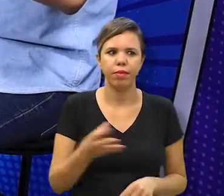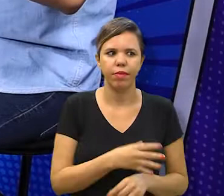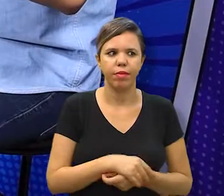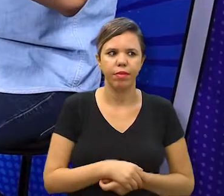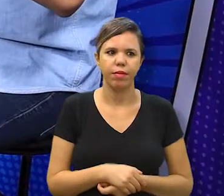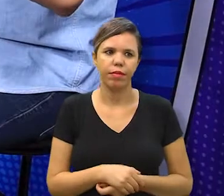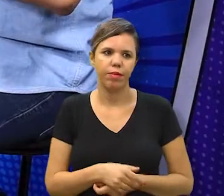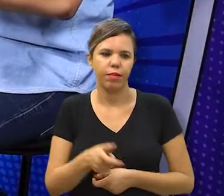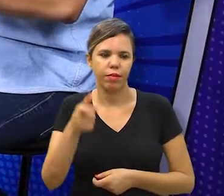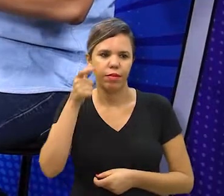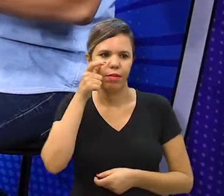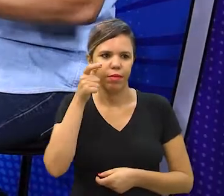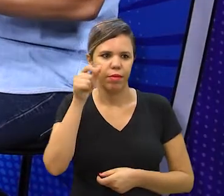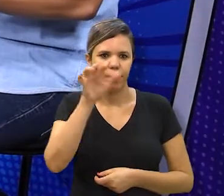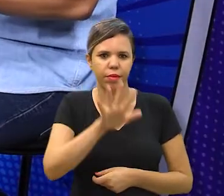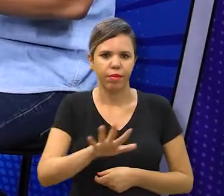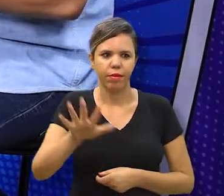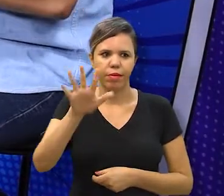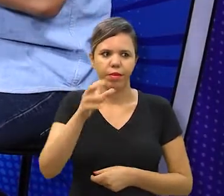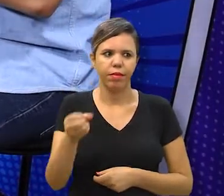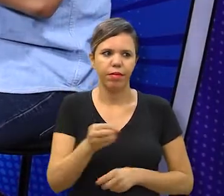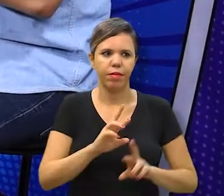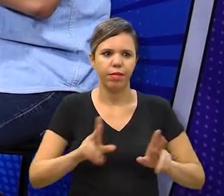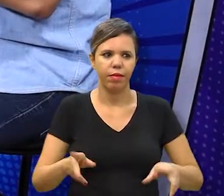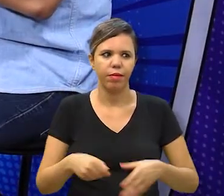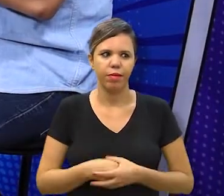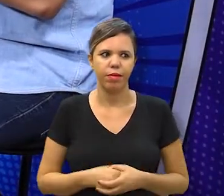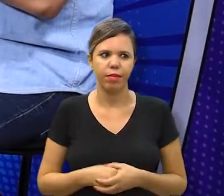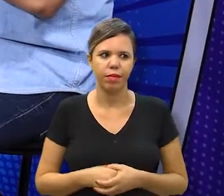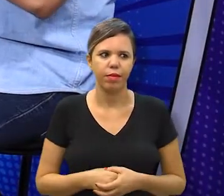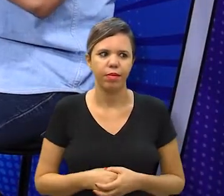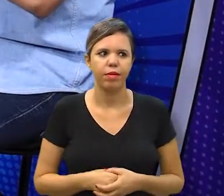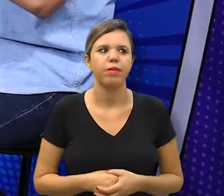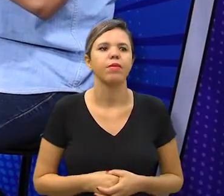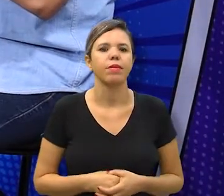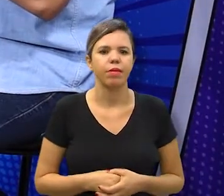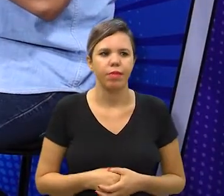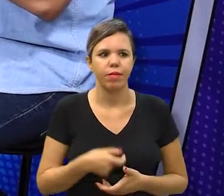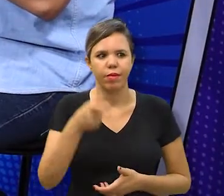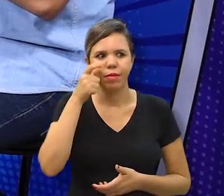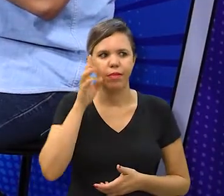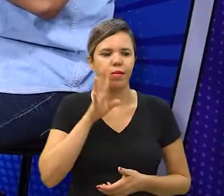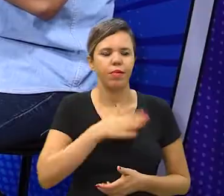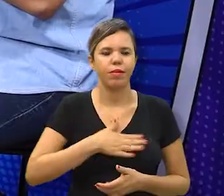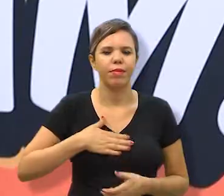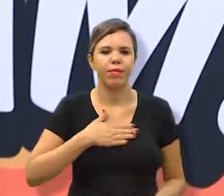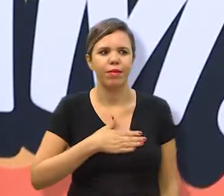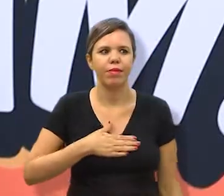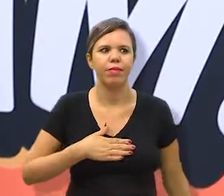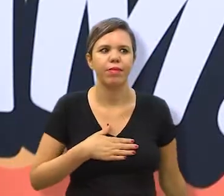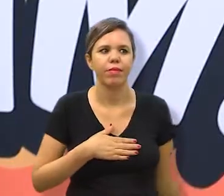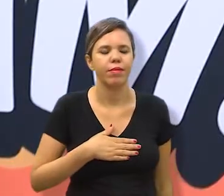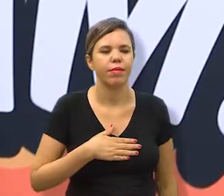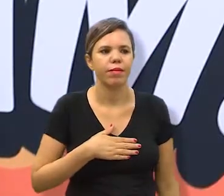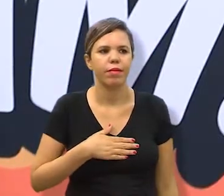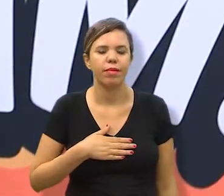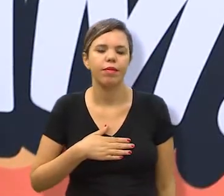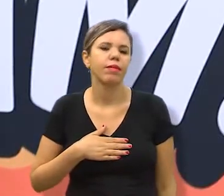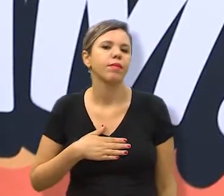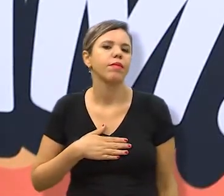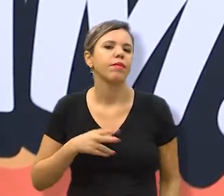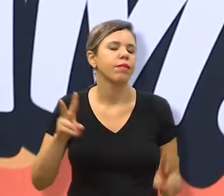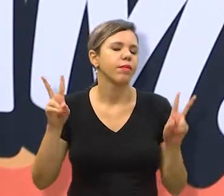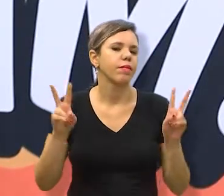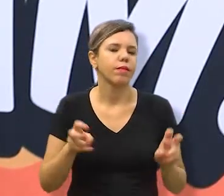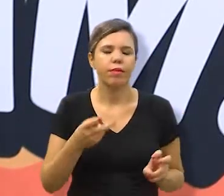que como você já viu, a gente tá com um cenário novo, né? Diferente. Tô vendo o pedacinho que eu tô vendo aí, já gostei já. Ô Digo, então